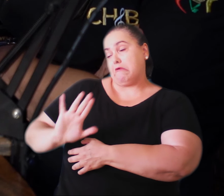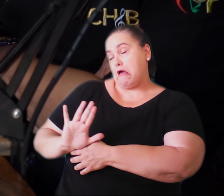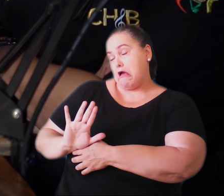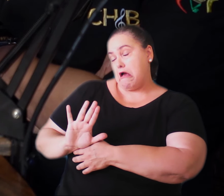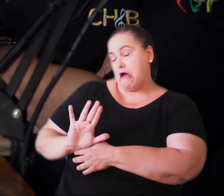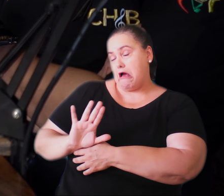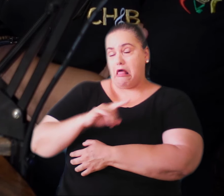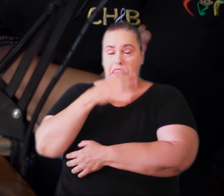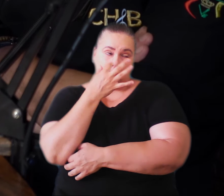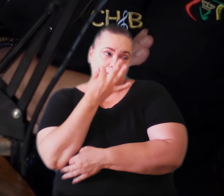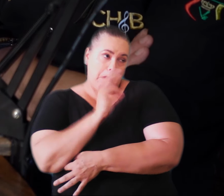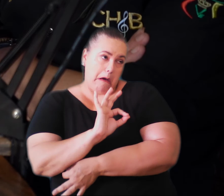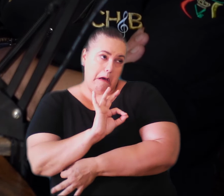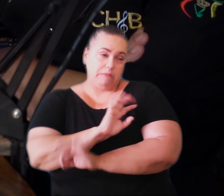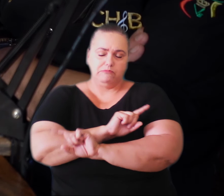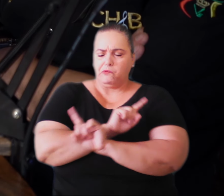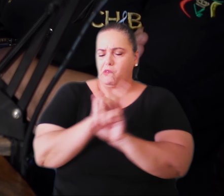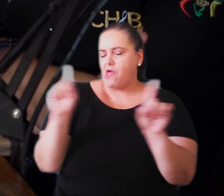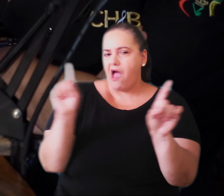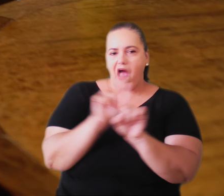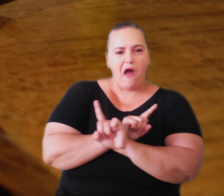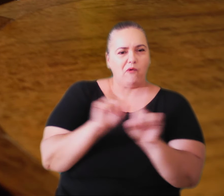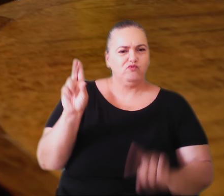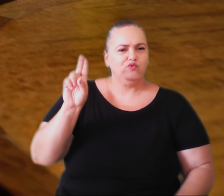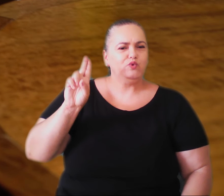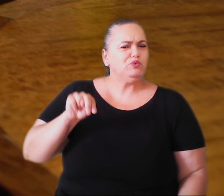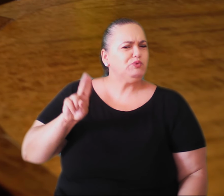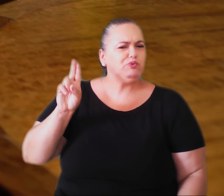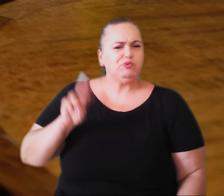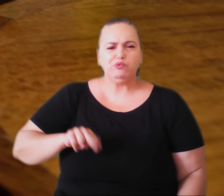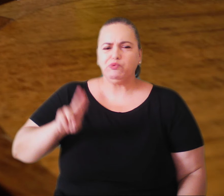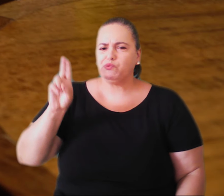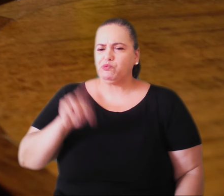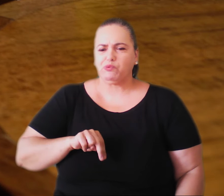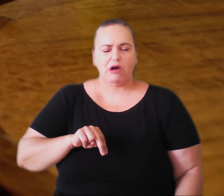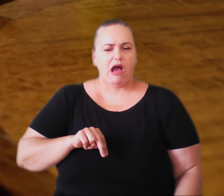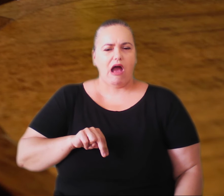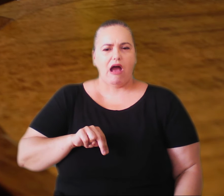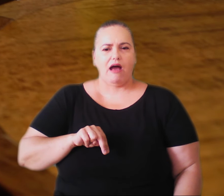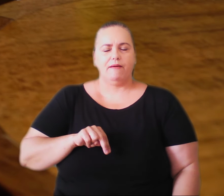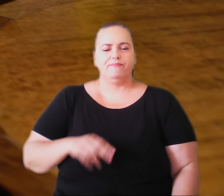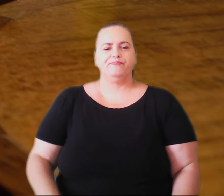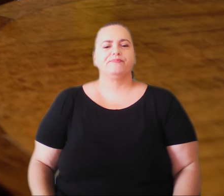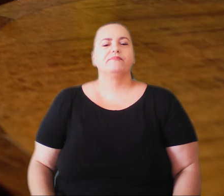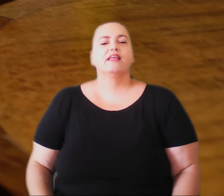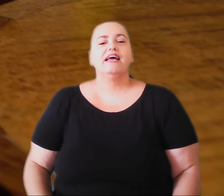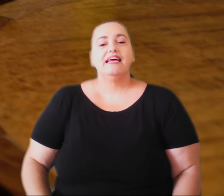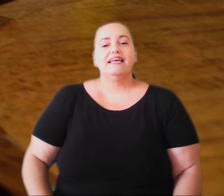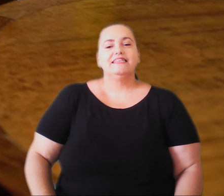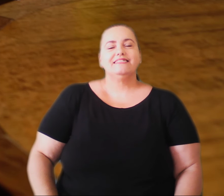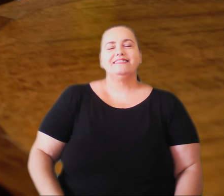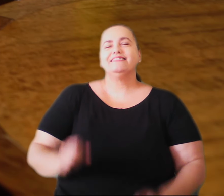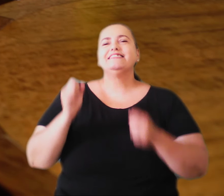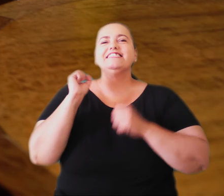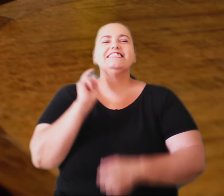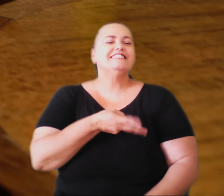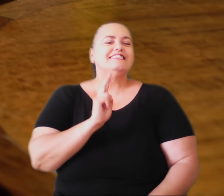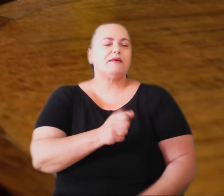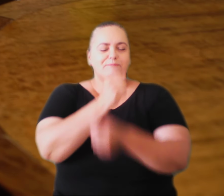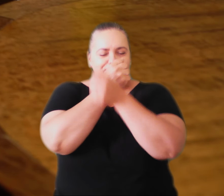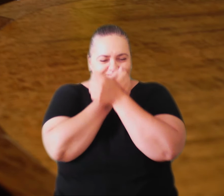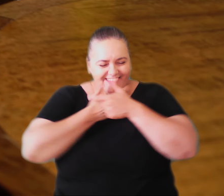cumprimentou. Ah, o Dr. Edson não tirou uma foto comigo. Ah, o Dr. Edson me fez cara feia. Não, ele toca sorrindo, toca